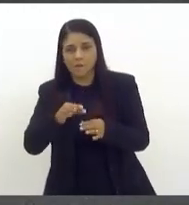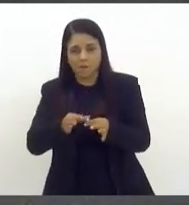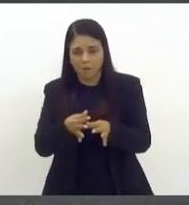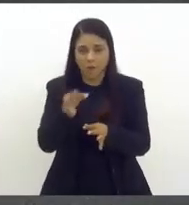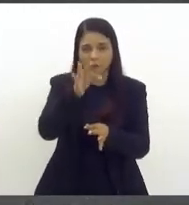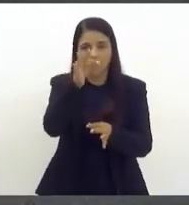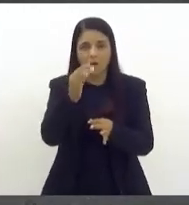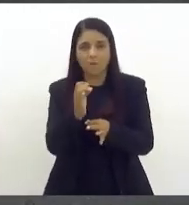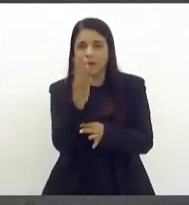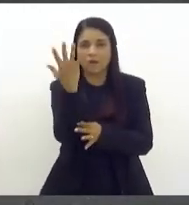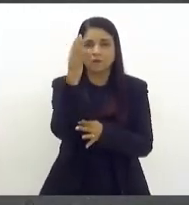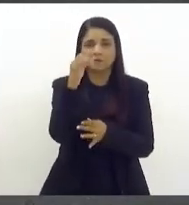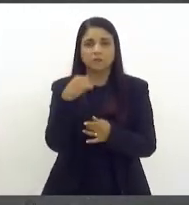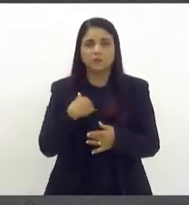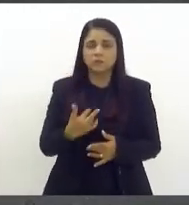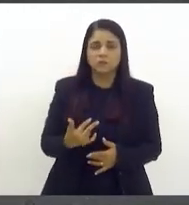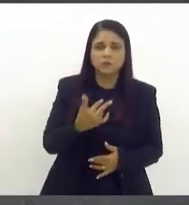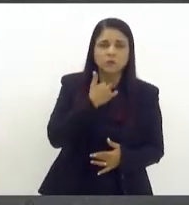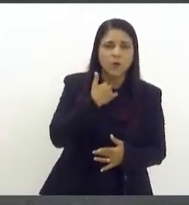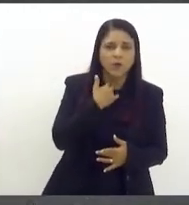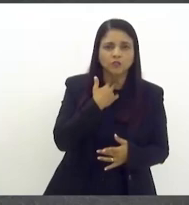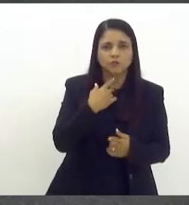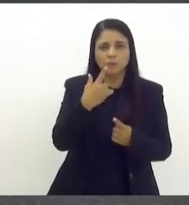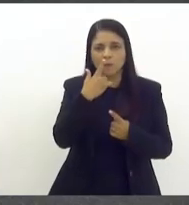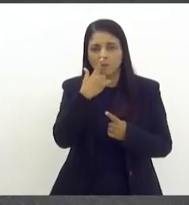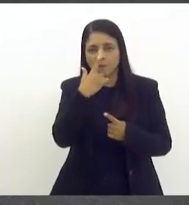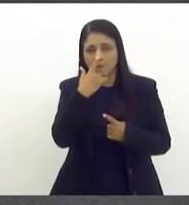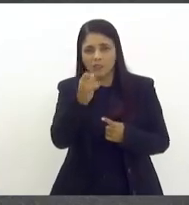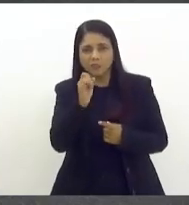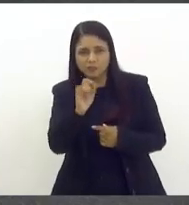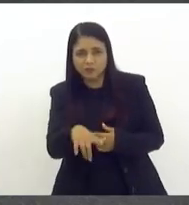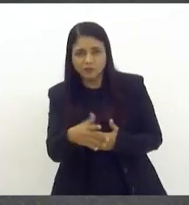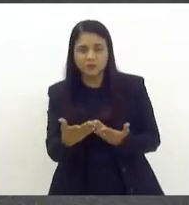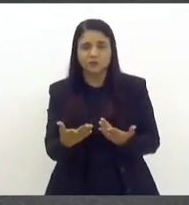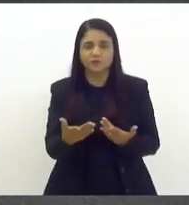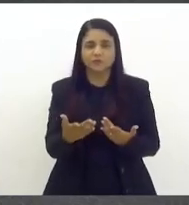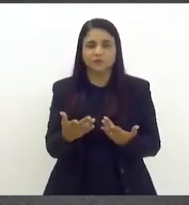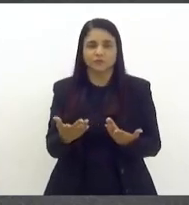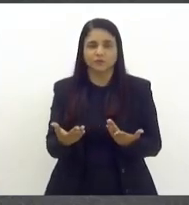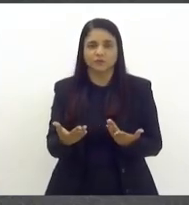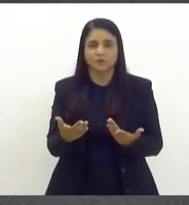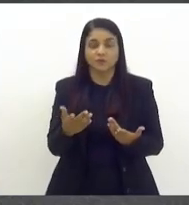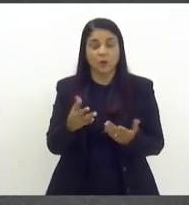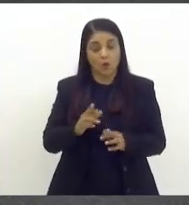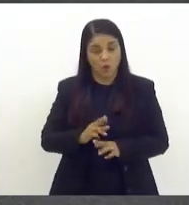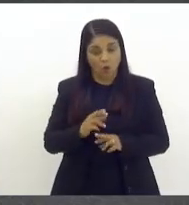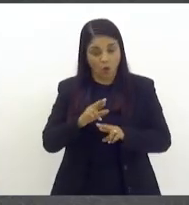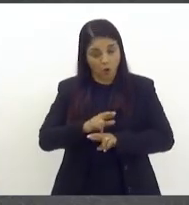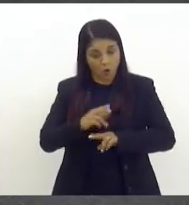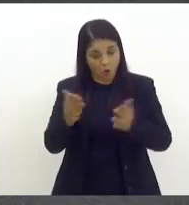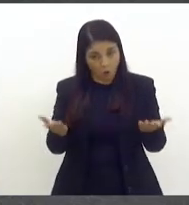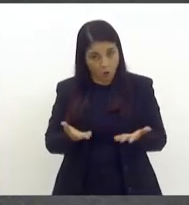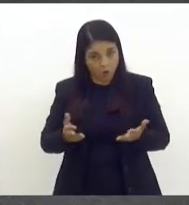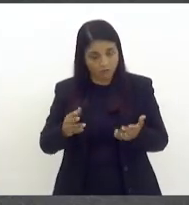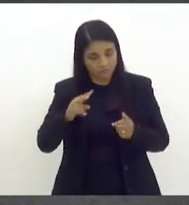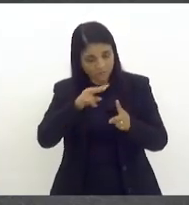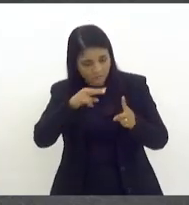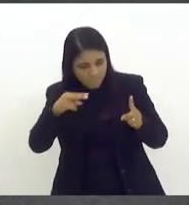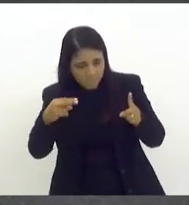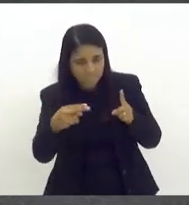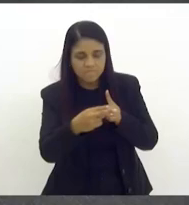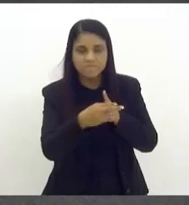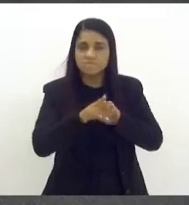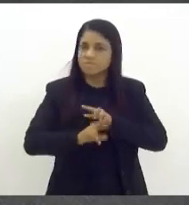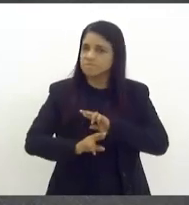é hoje em dia as pessoas estão com uma visão bem diferente né a economia verde né a